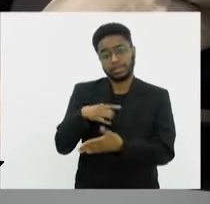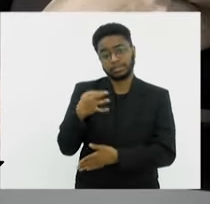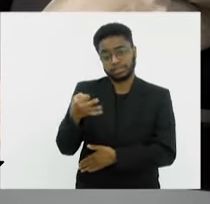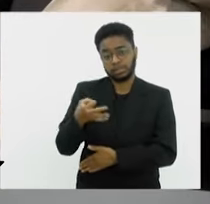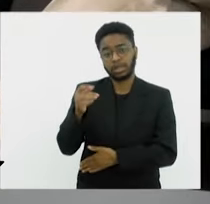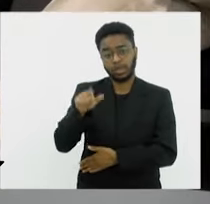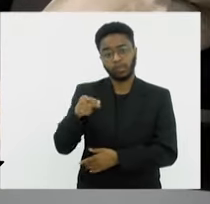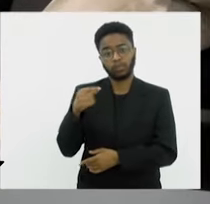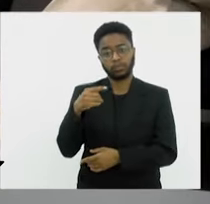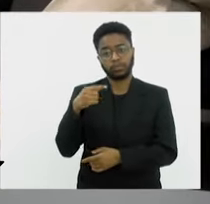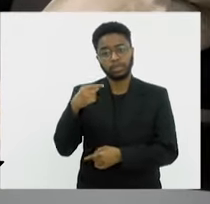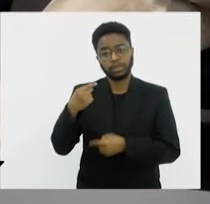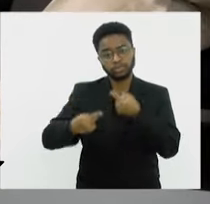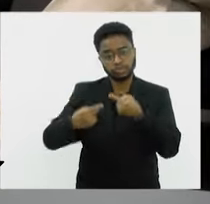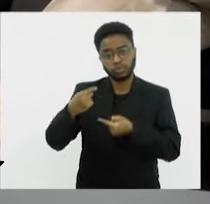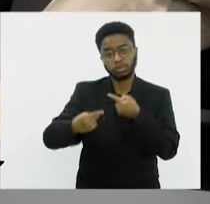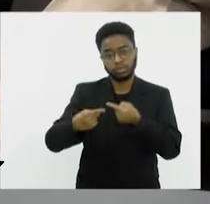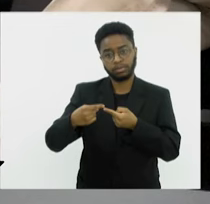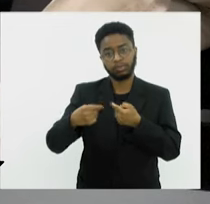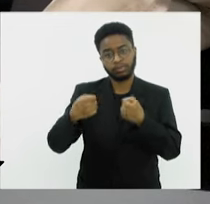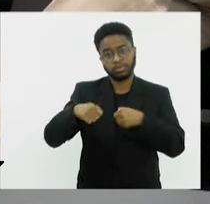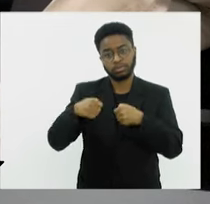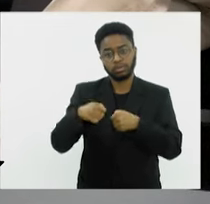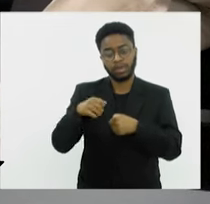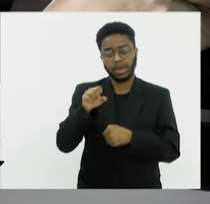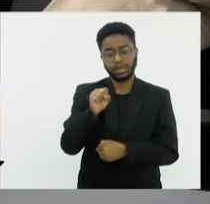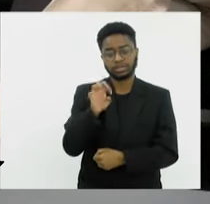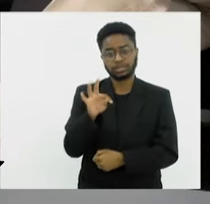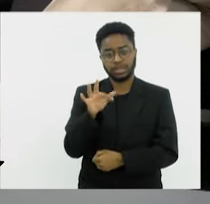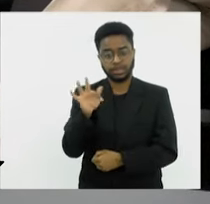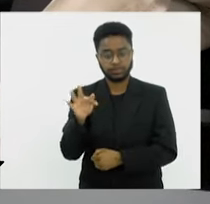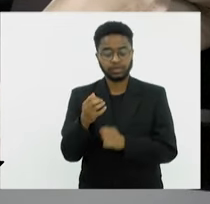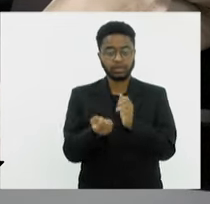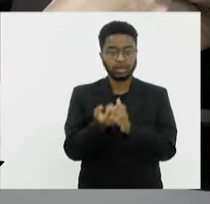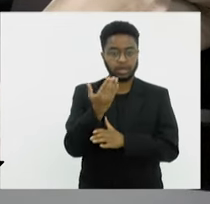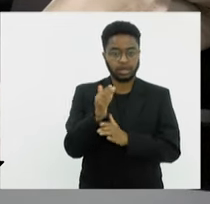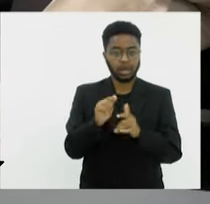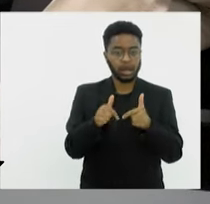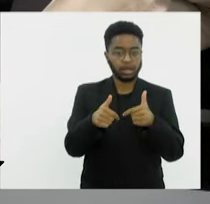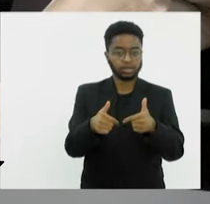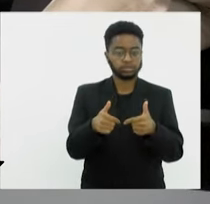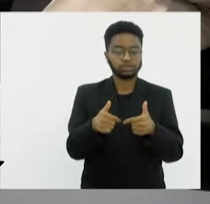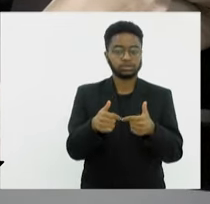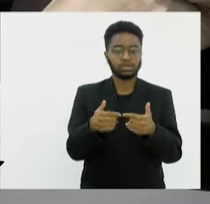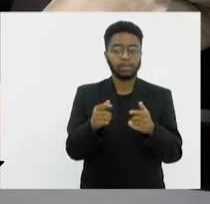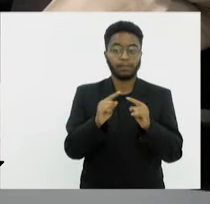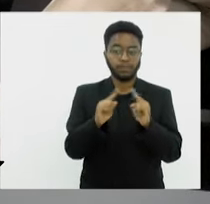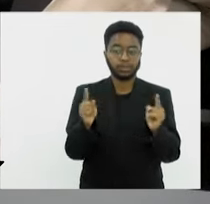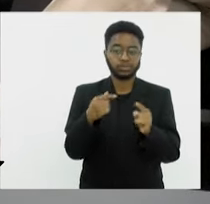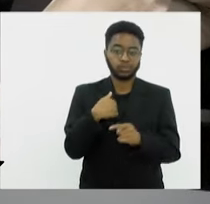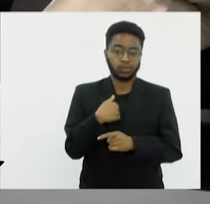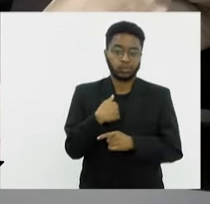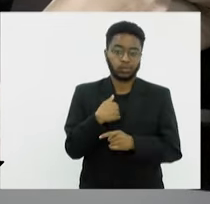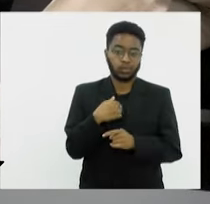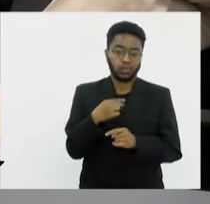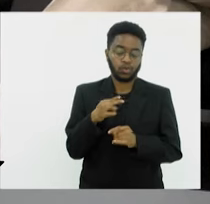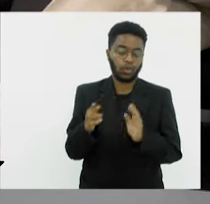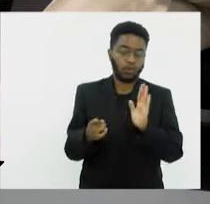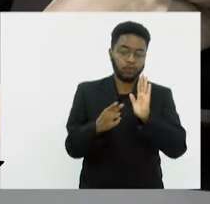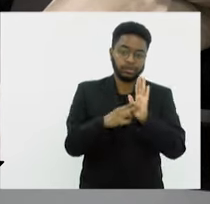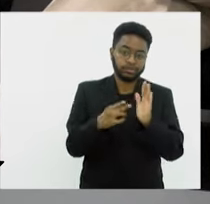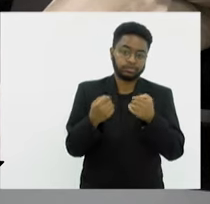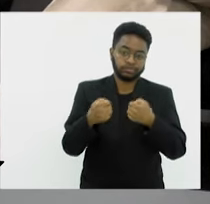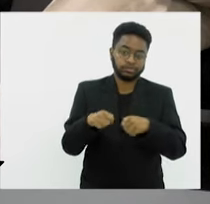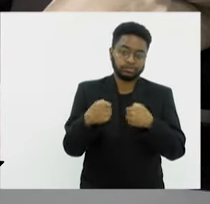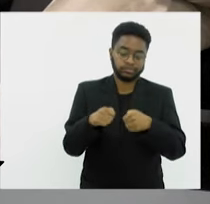tanto que o Supremo teve que julgar uma ação pertinente a isso. Mas confesso que isso demandaria um estudo mais aprofundado